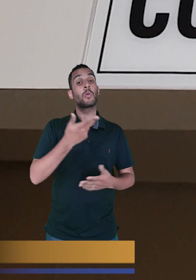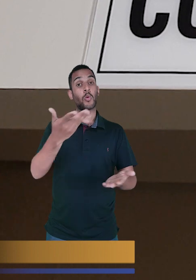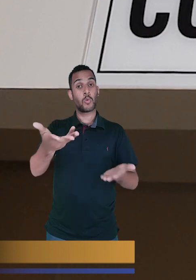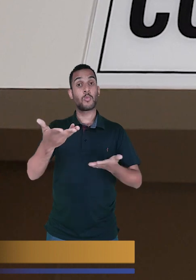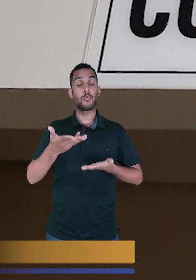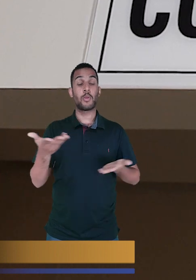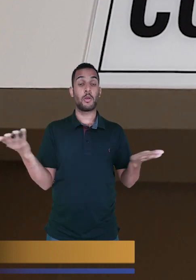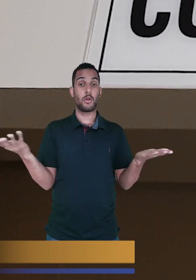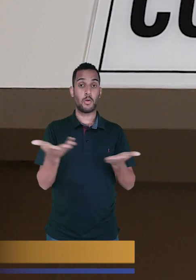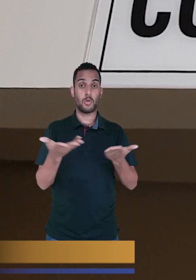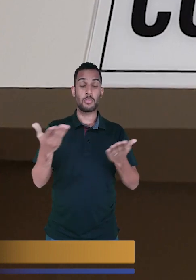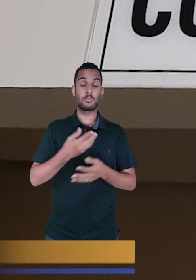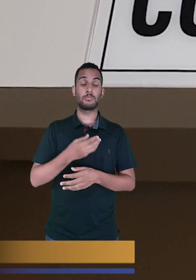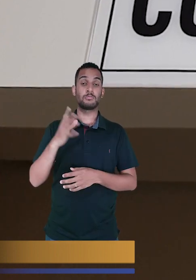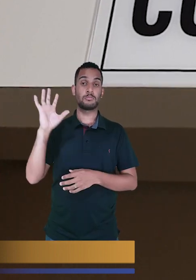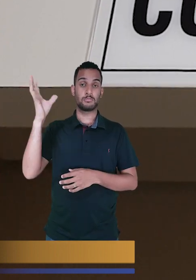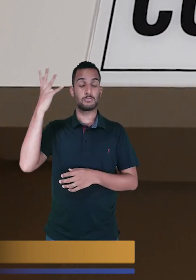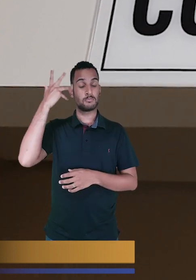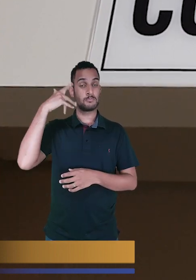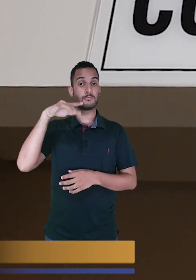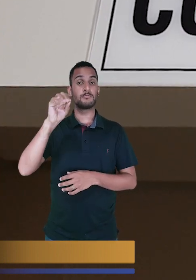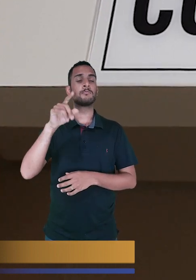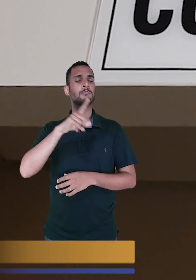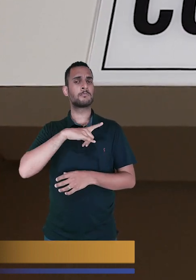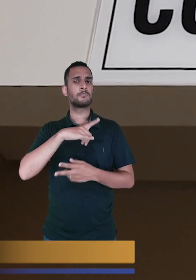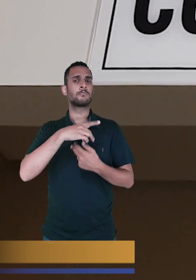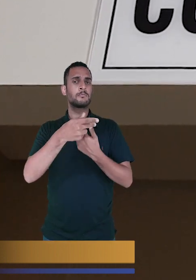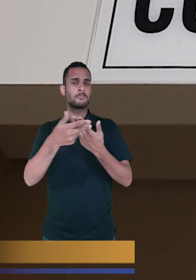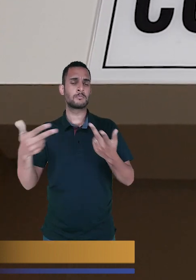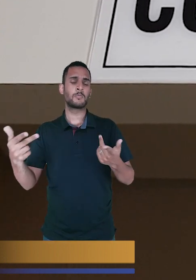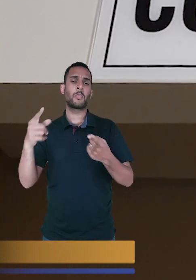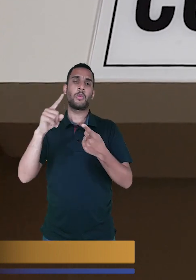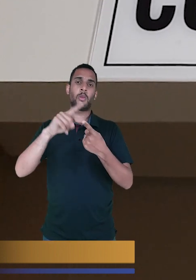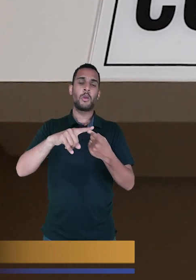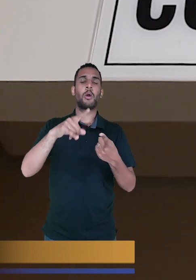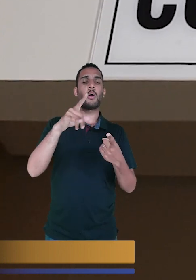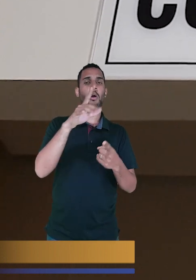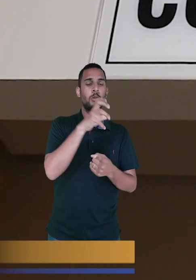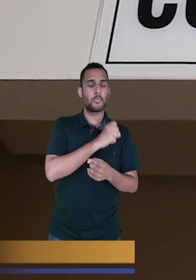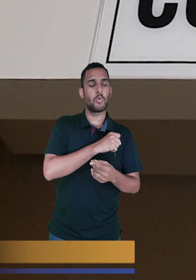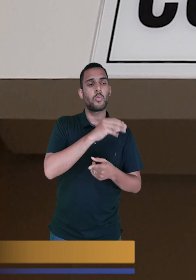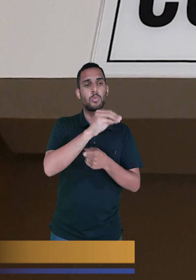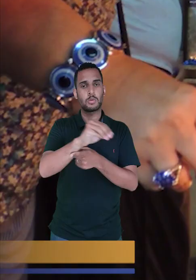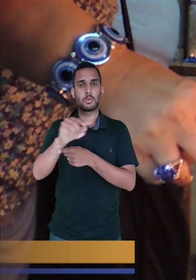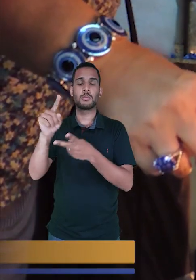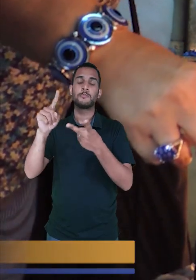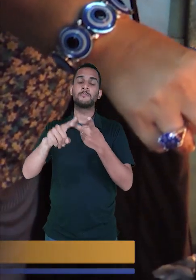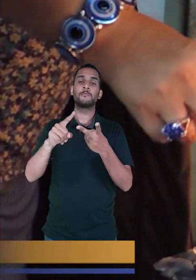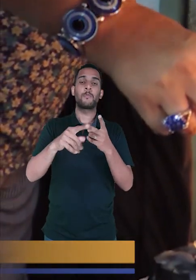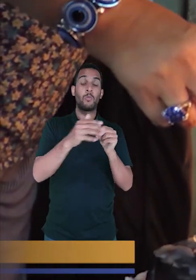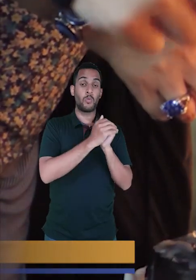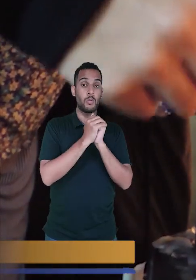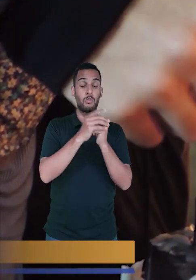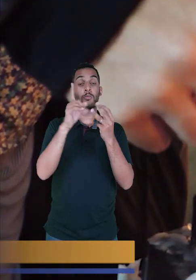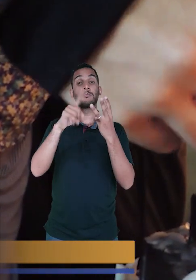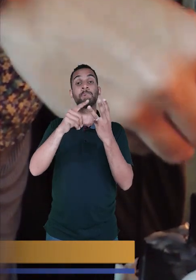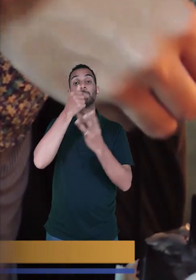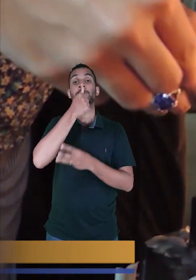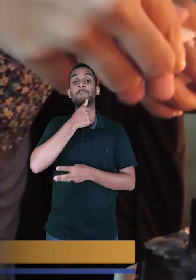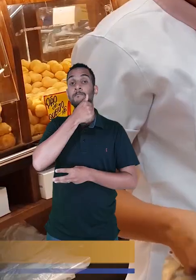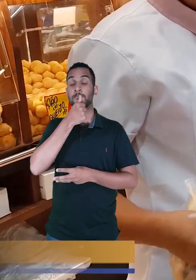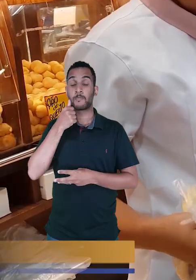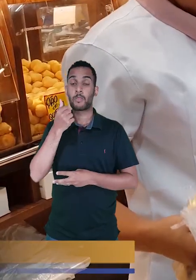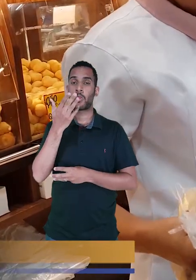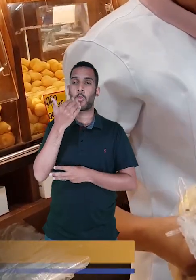de conversão que somos convidados a viver na quaresma, são adotadas algumas práticas, além da caridade e da